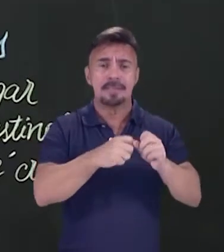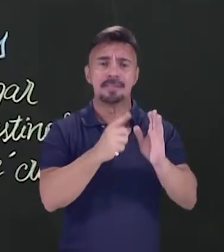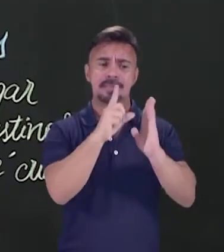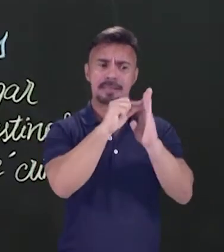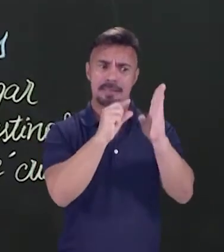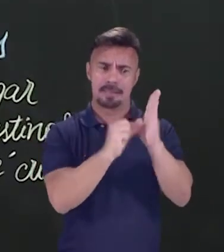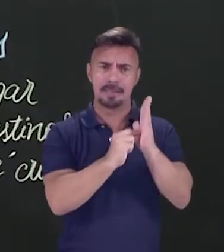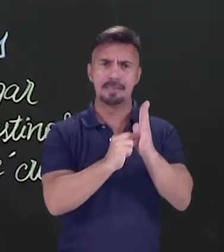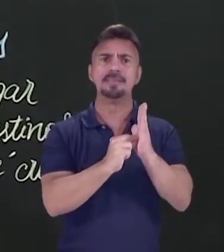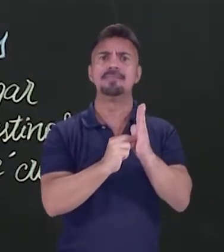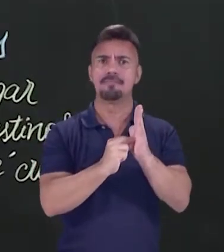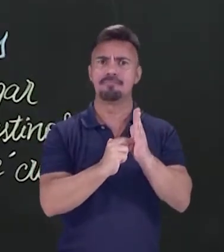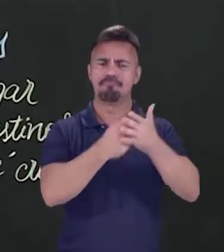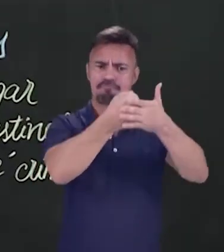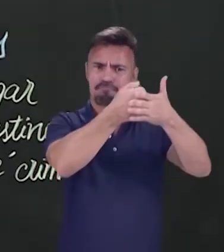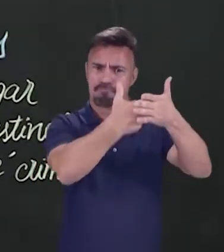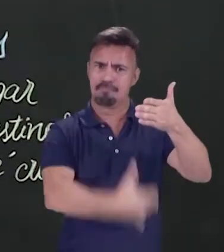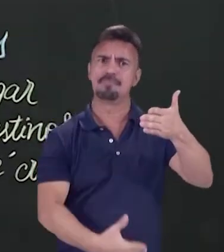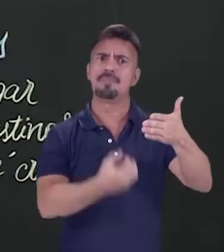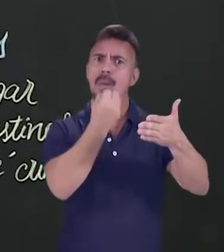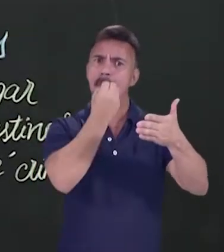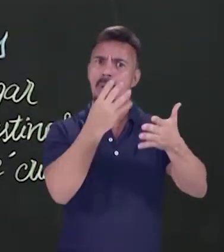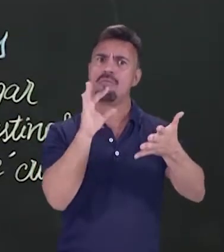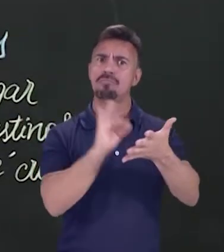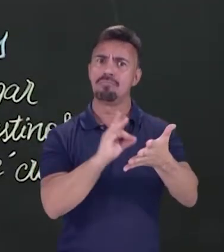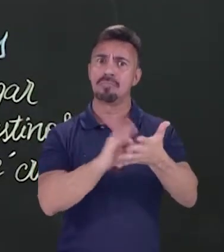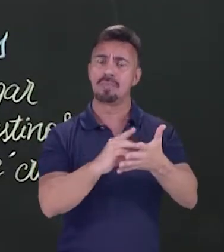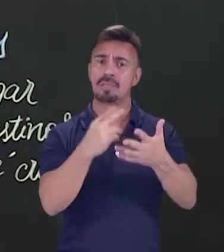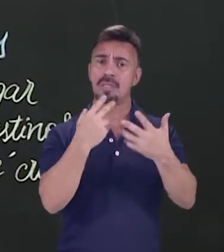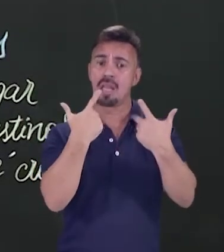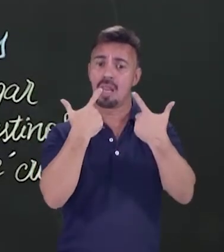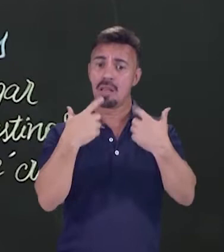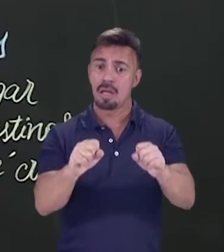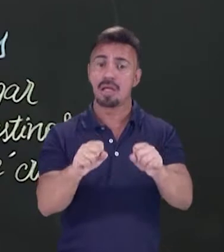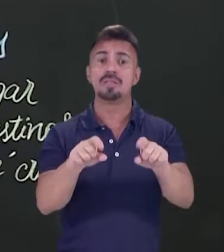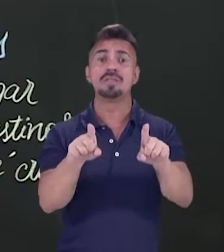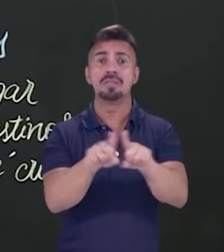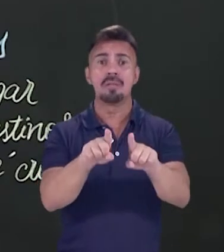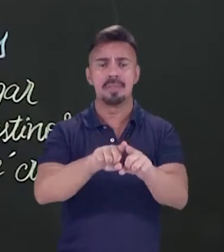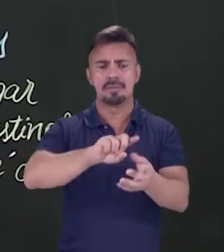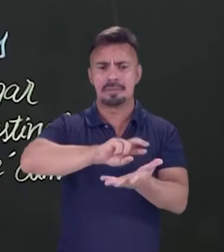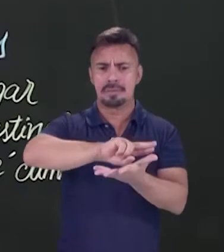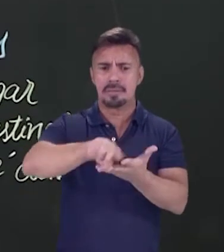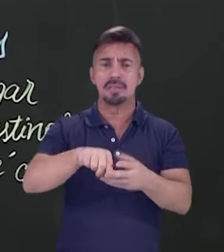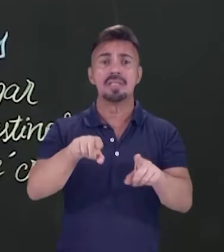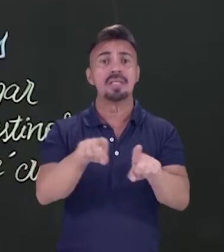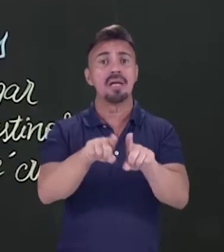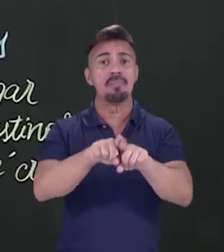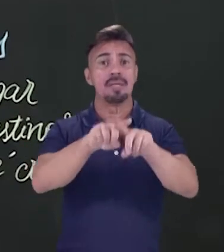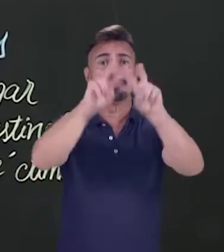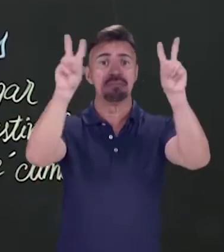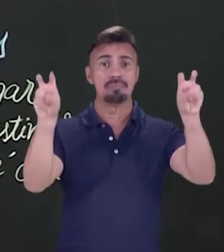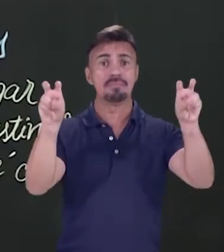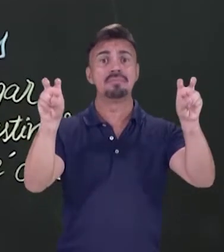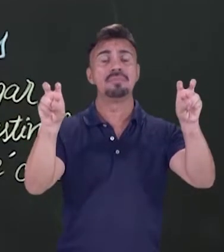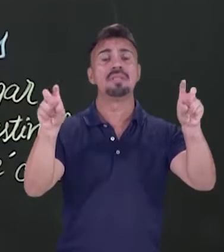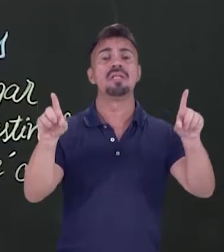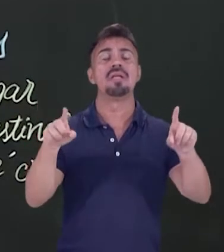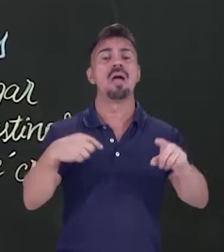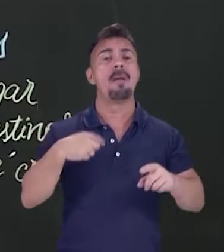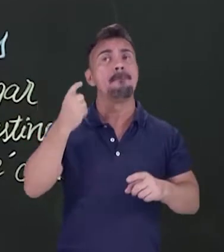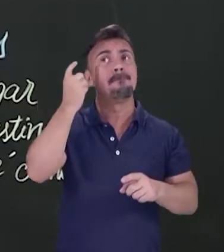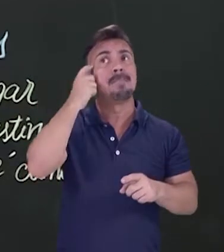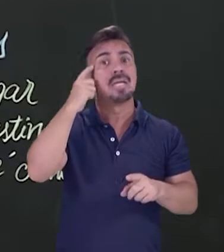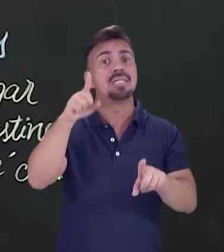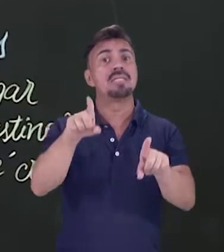bem embasado, ok? Então, além do repertório linguístico, pense no domínio temático. Pense também